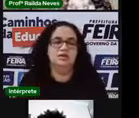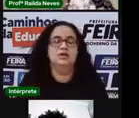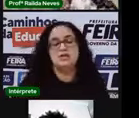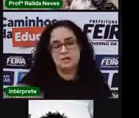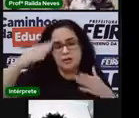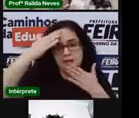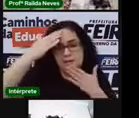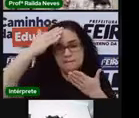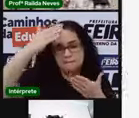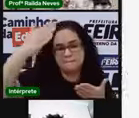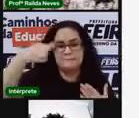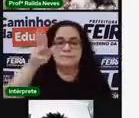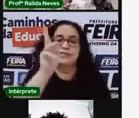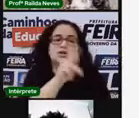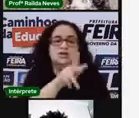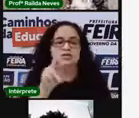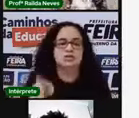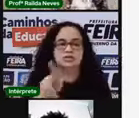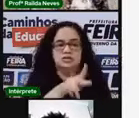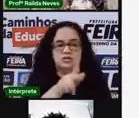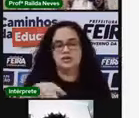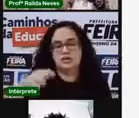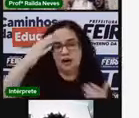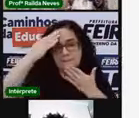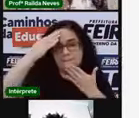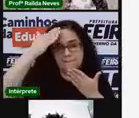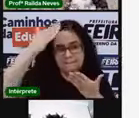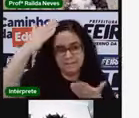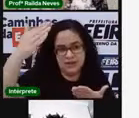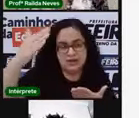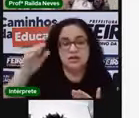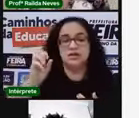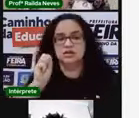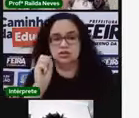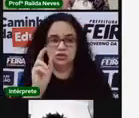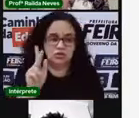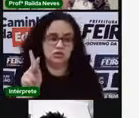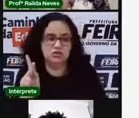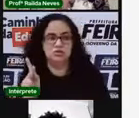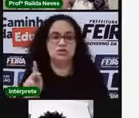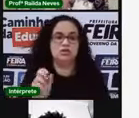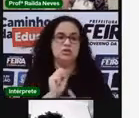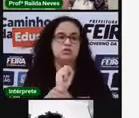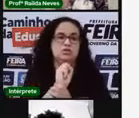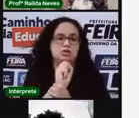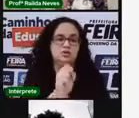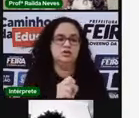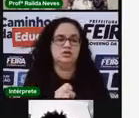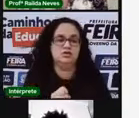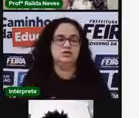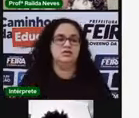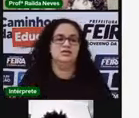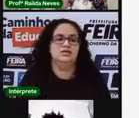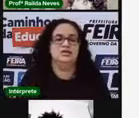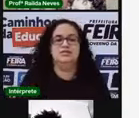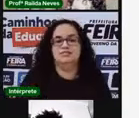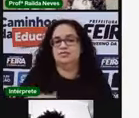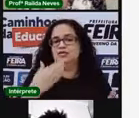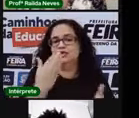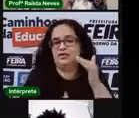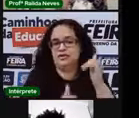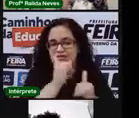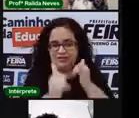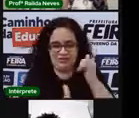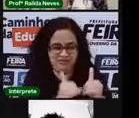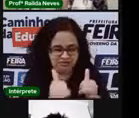Obrigada, Rai. Obrigada, aí, obrigada mesmo, viu? Por sustentar aí essa caída. Ó, gente, caí aqui, mas não